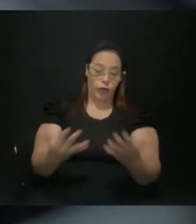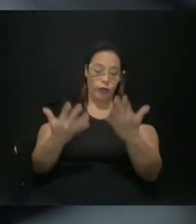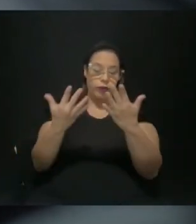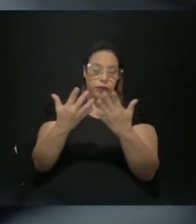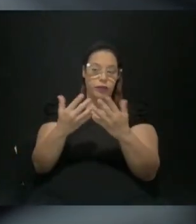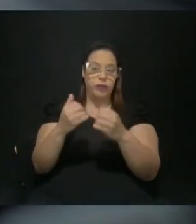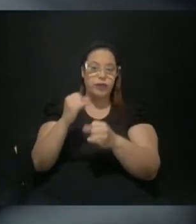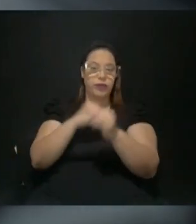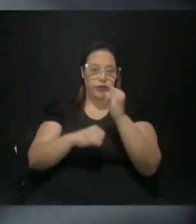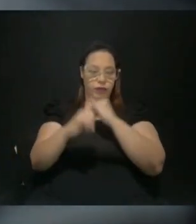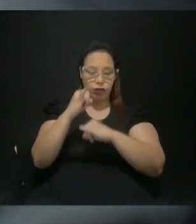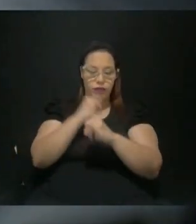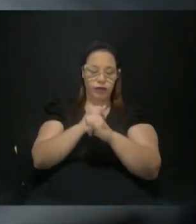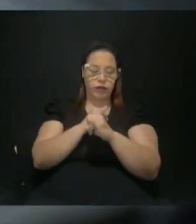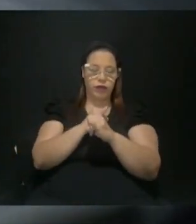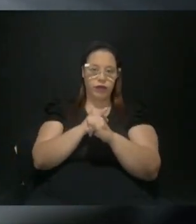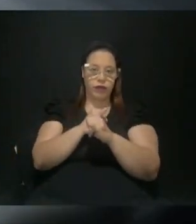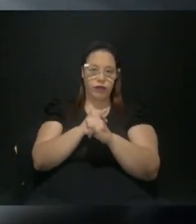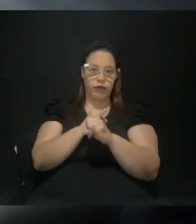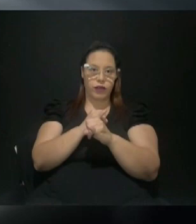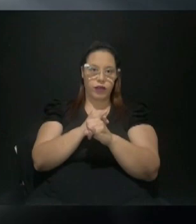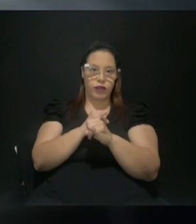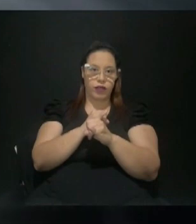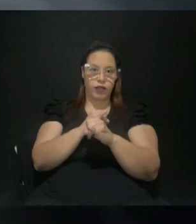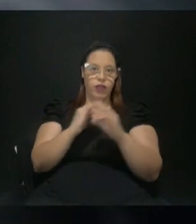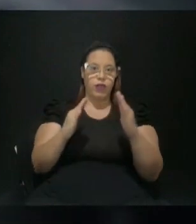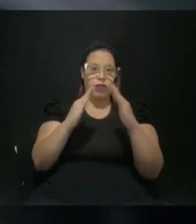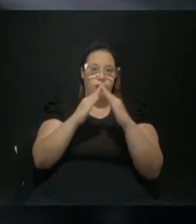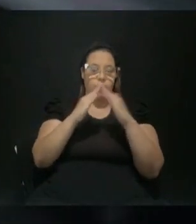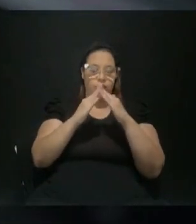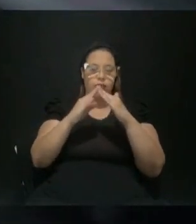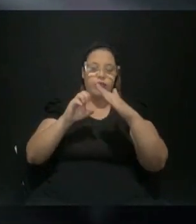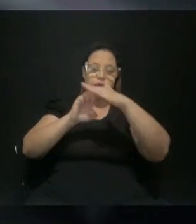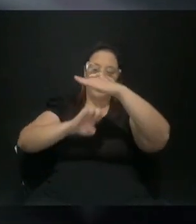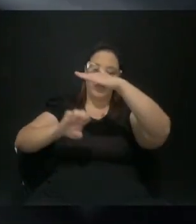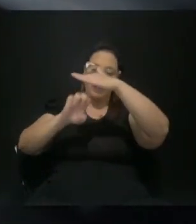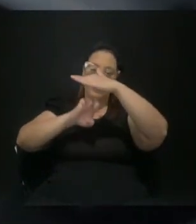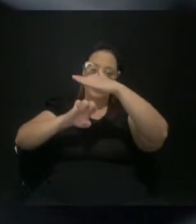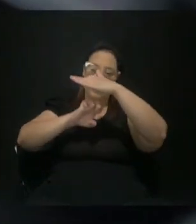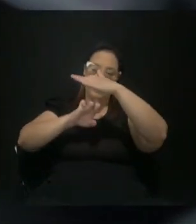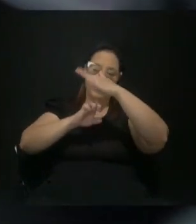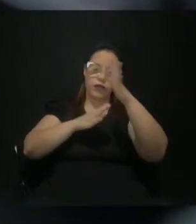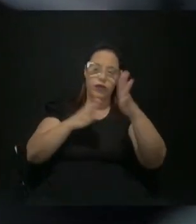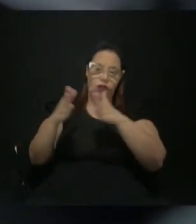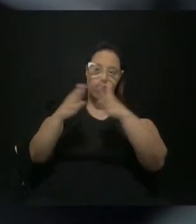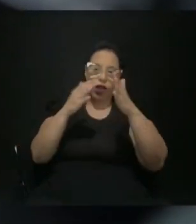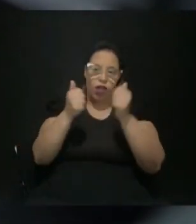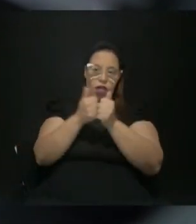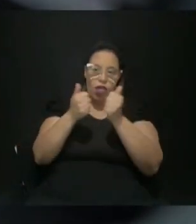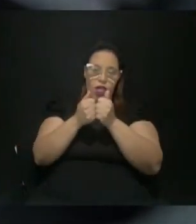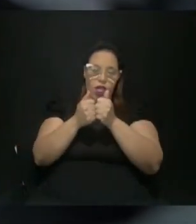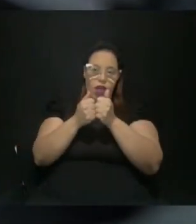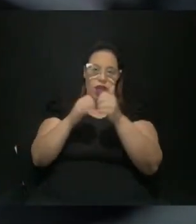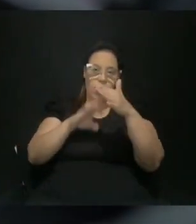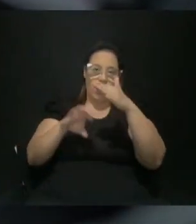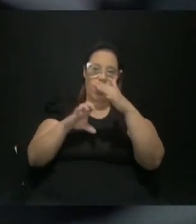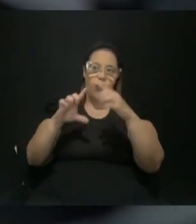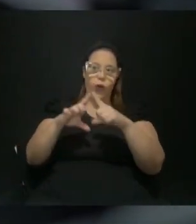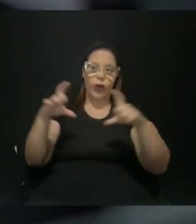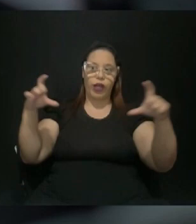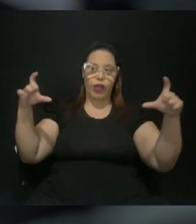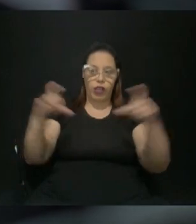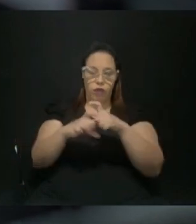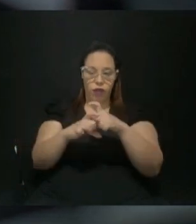funcionando, seja para residência, seja para empresa, dentro das operadoras, dentro das empresas grandes, pequenas. Então é uma área